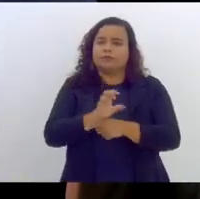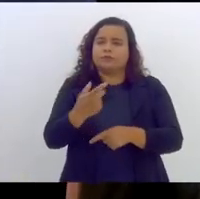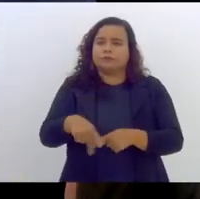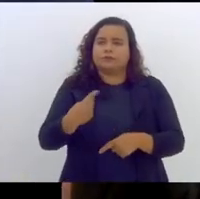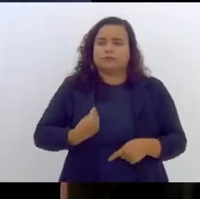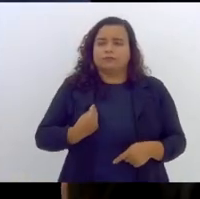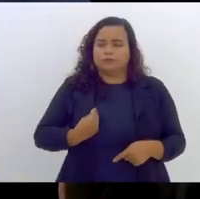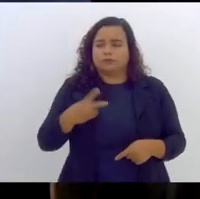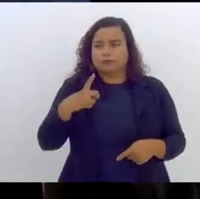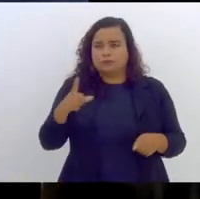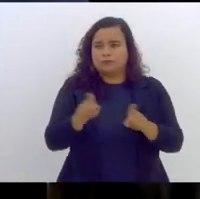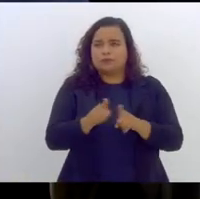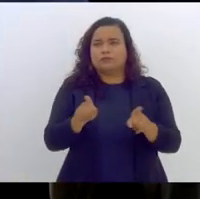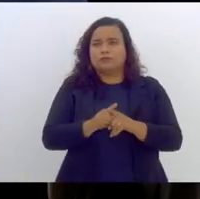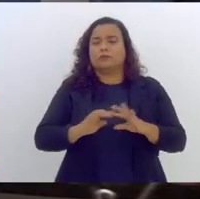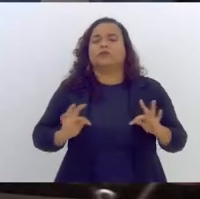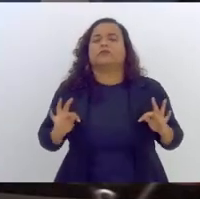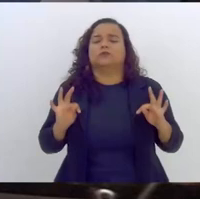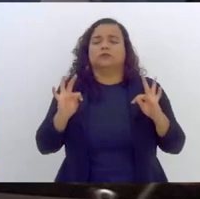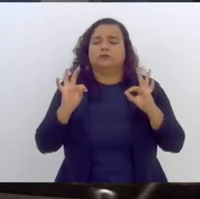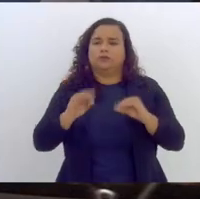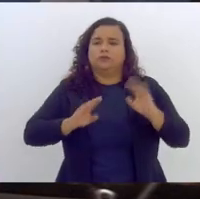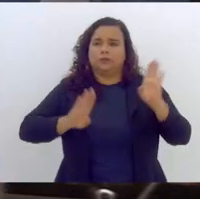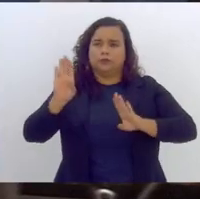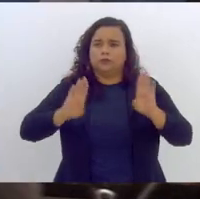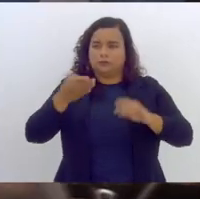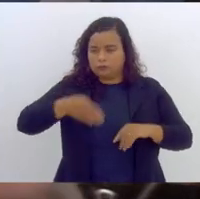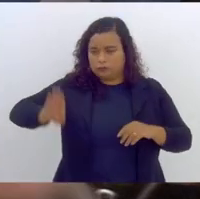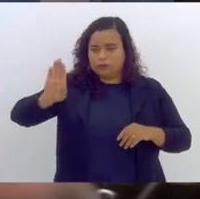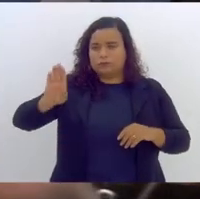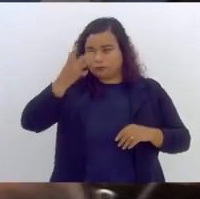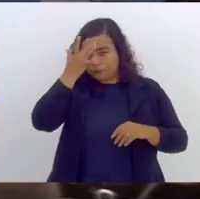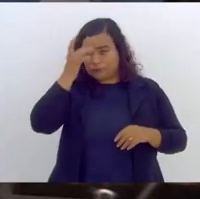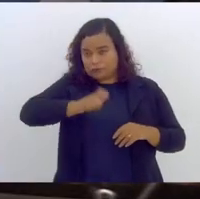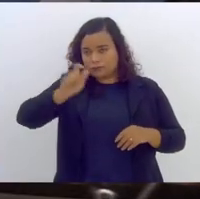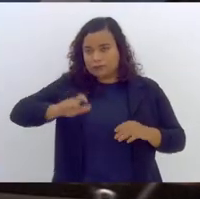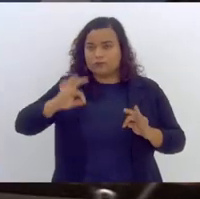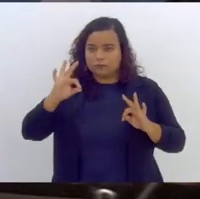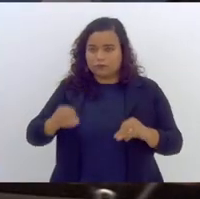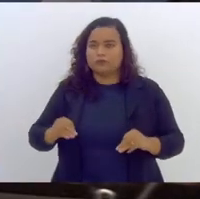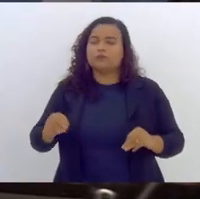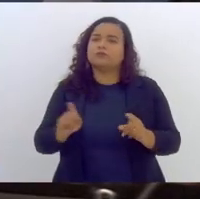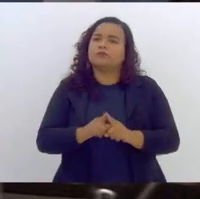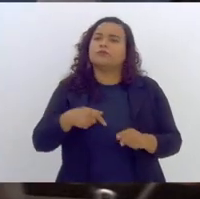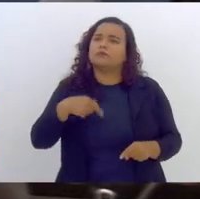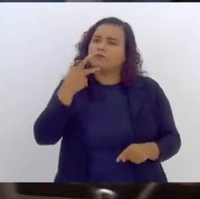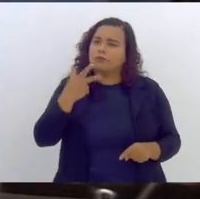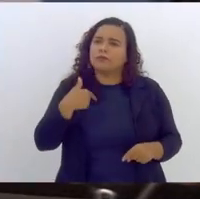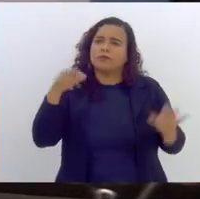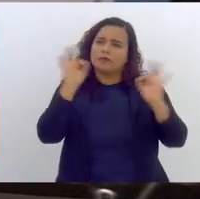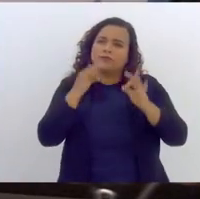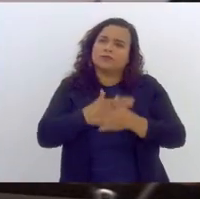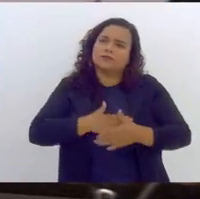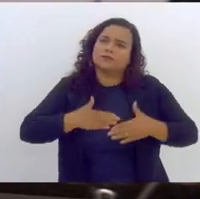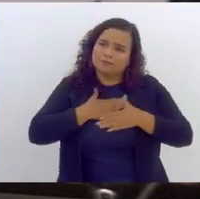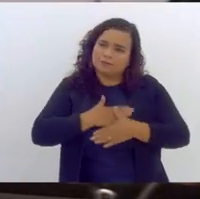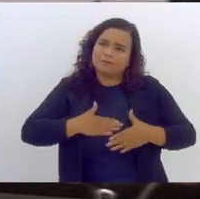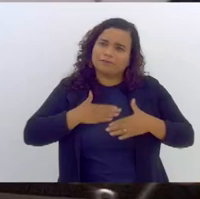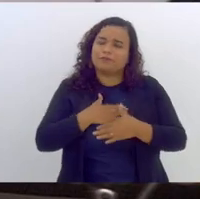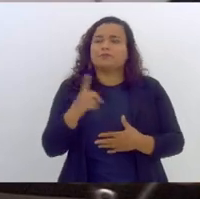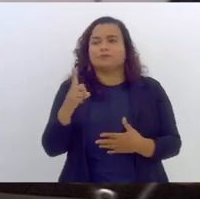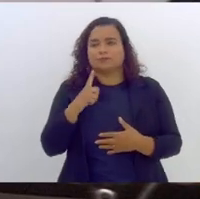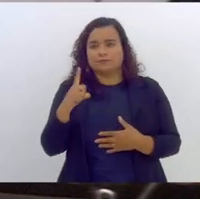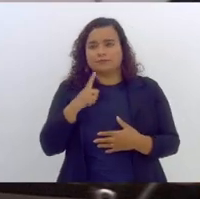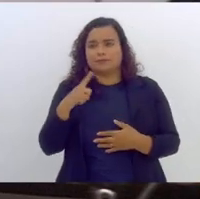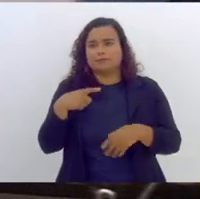também todos os candidatos dizer que para mim é uma alegria muito grande